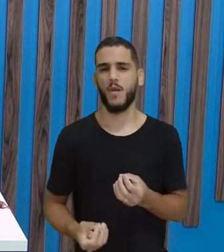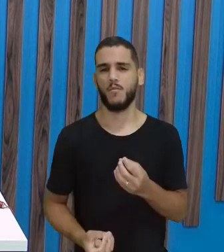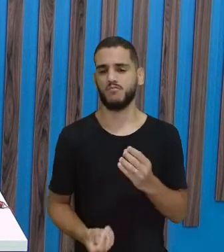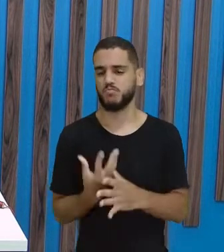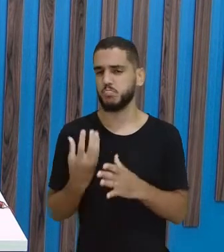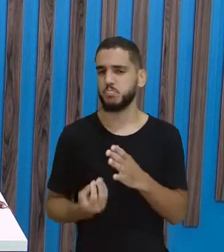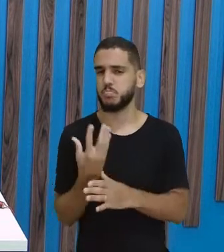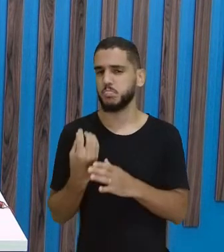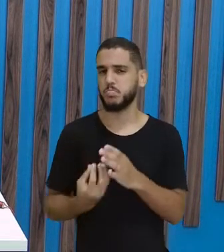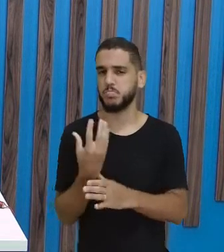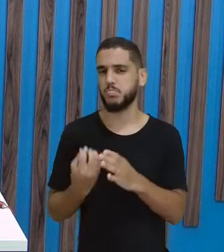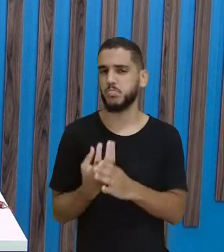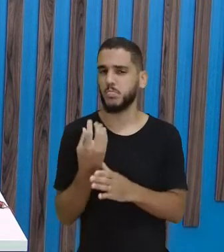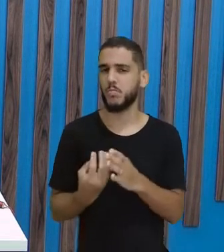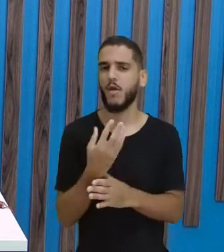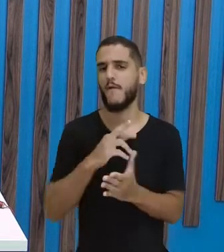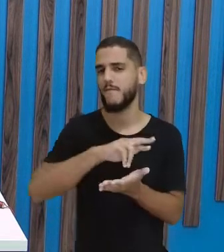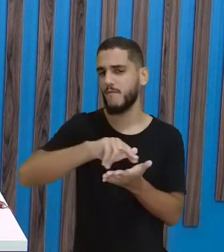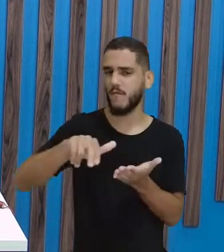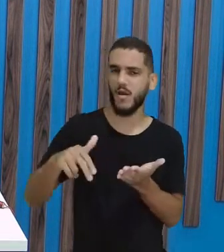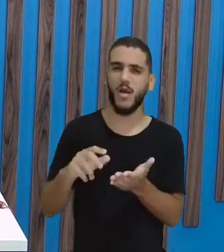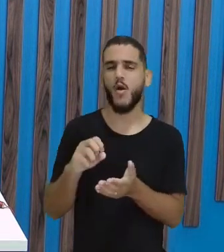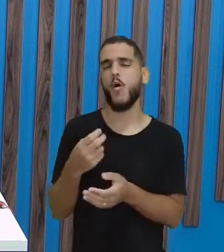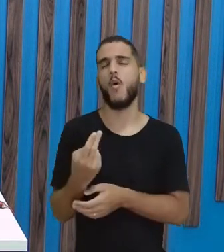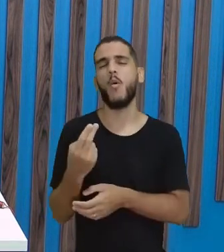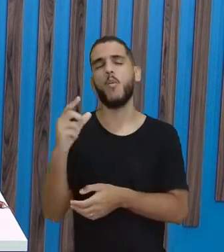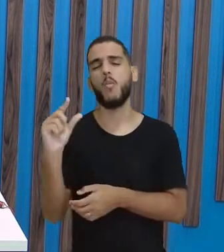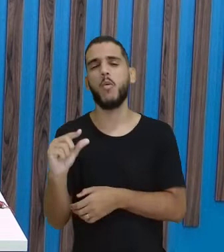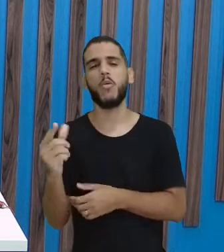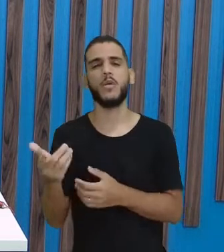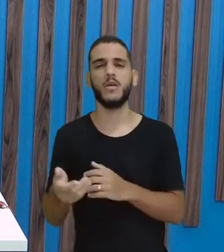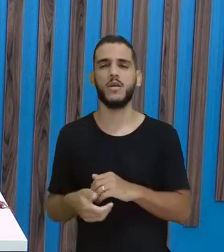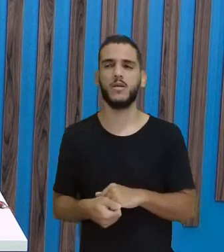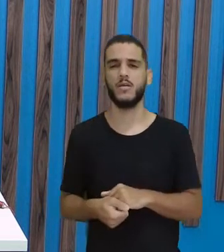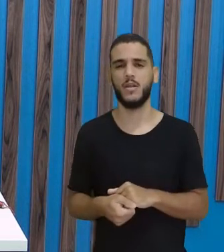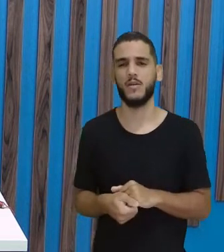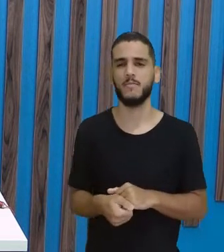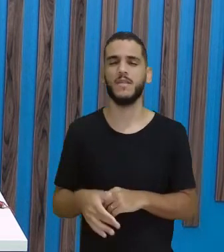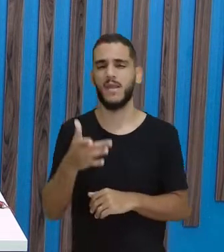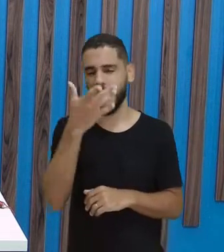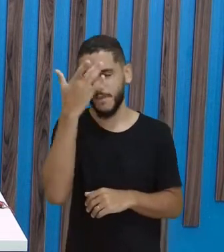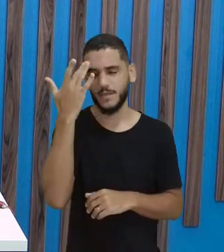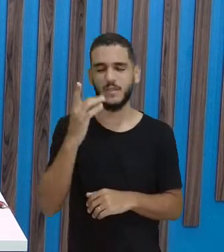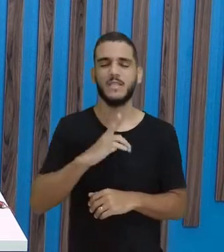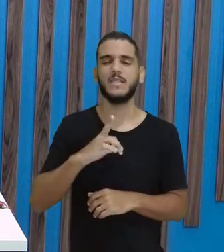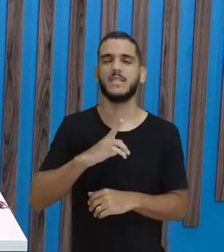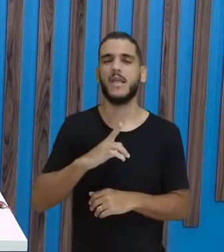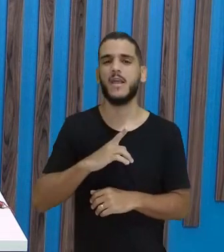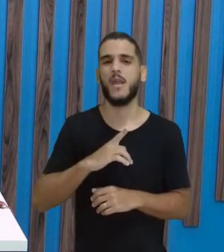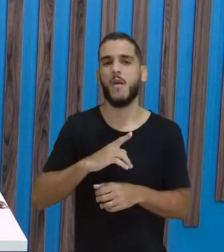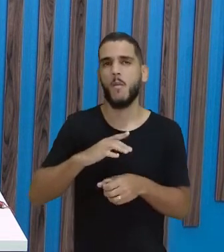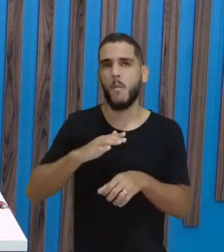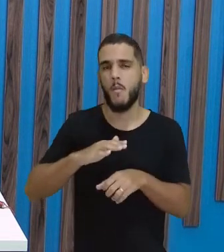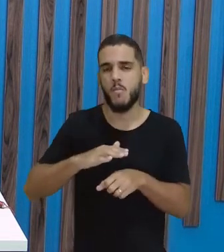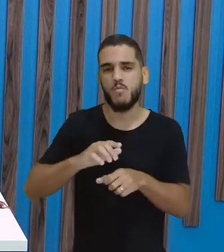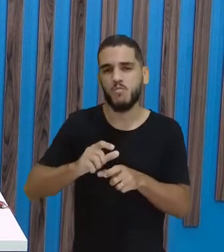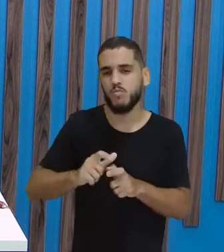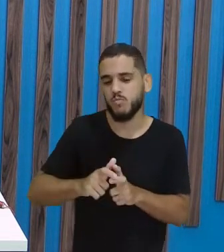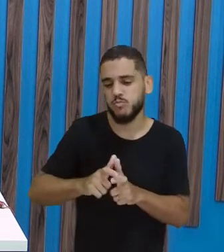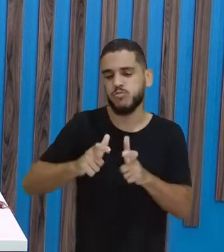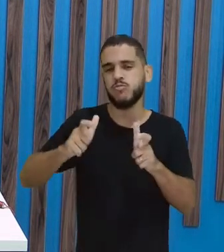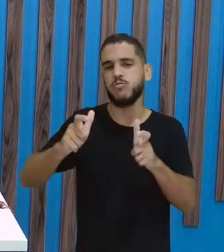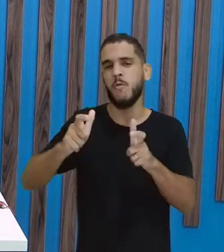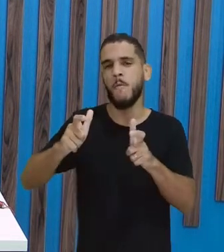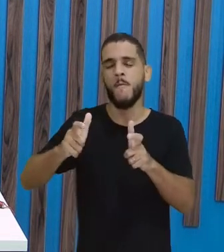ou pouquinha? Que tem pessoas que têm esse problema, né? De produção de cera exagerada no ouvido. A produção de cera no ouvido é uma